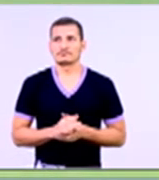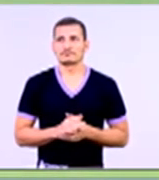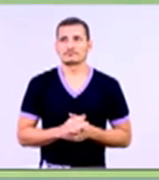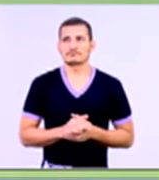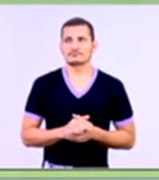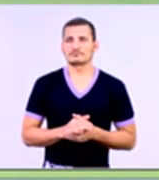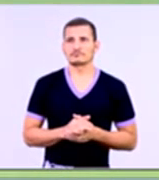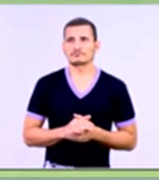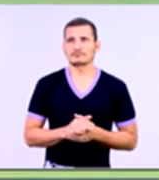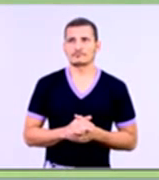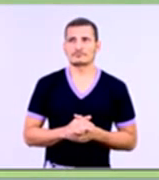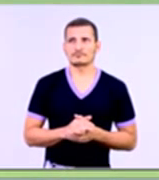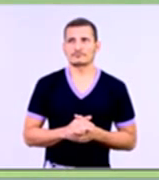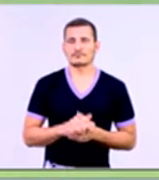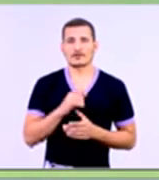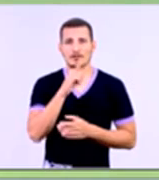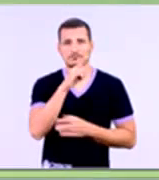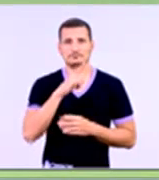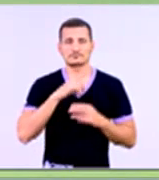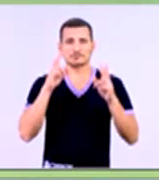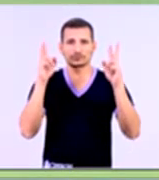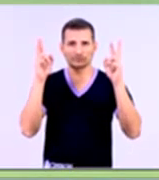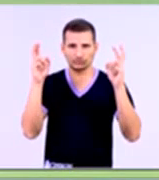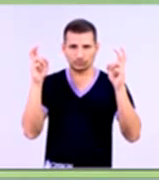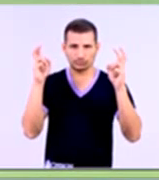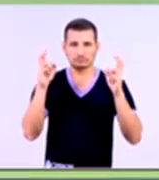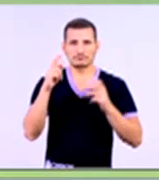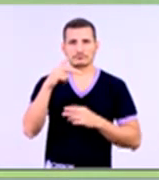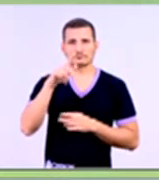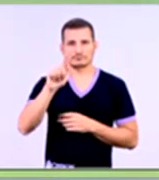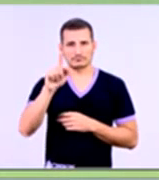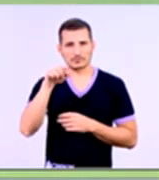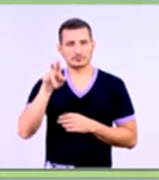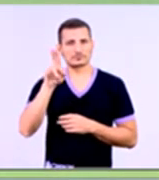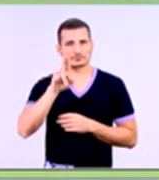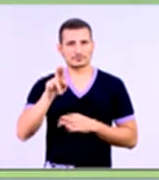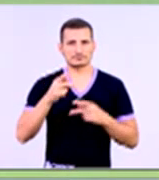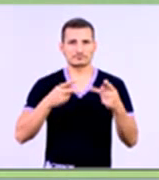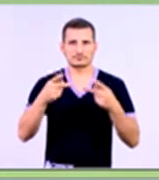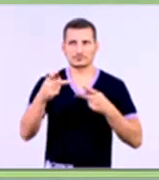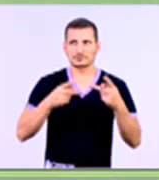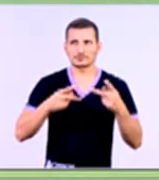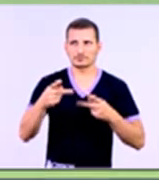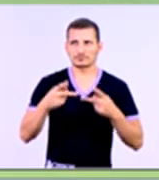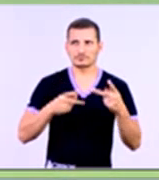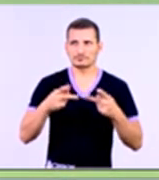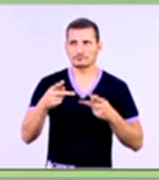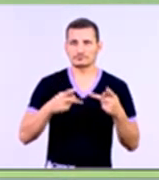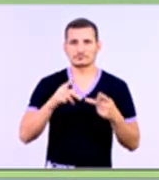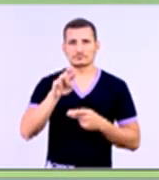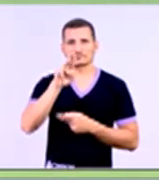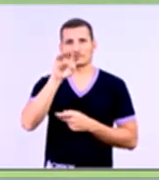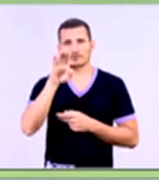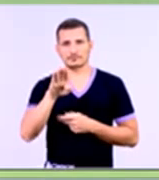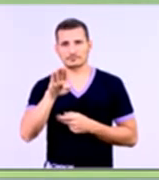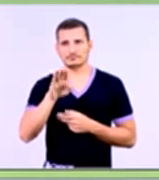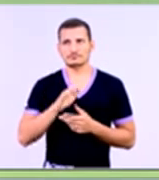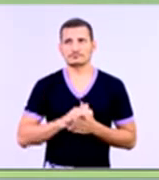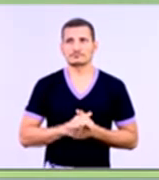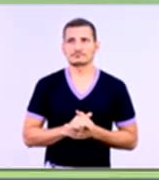Aqui nós temos títulos de página, que são muito utilizados nos projetos web,